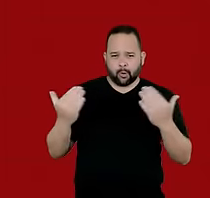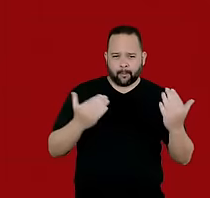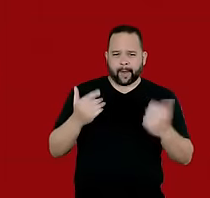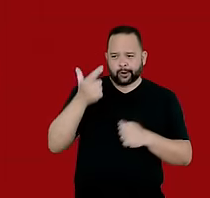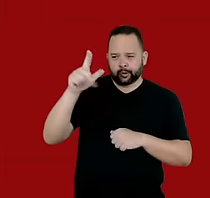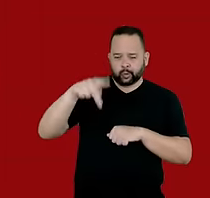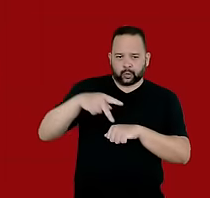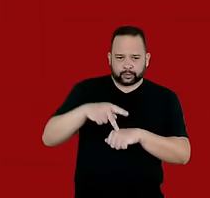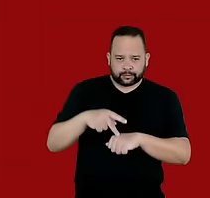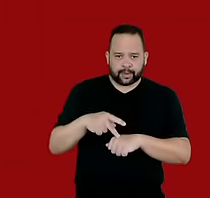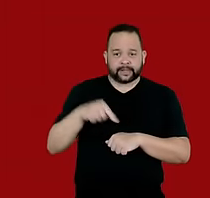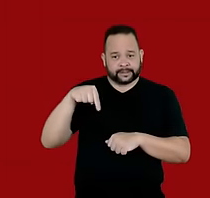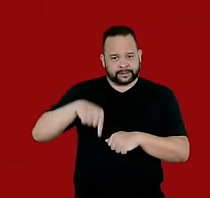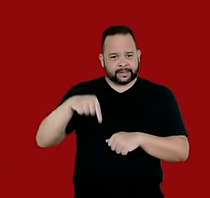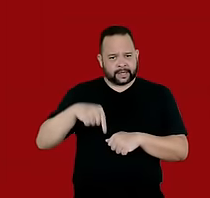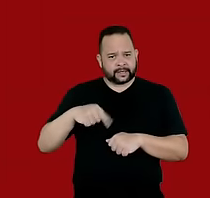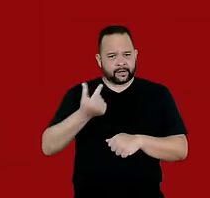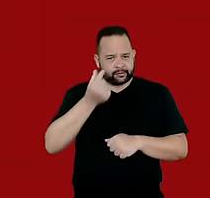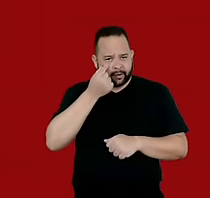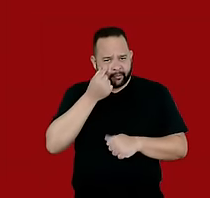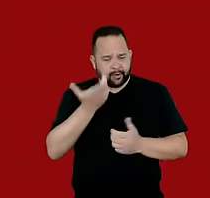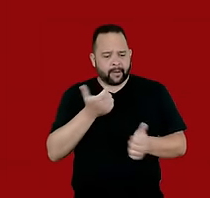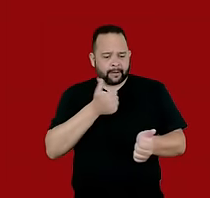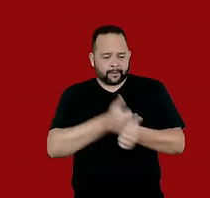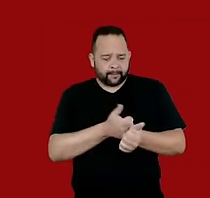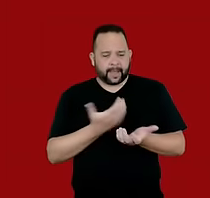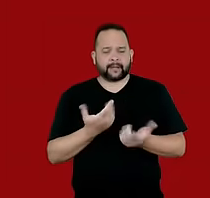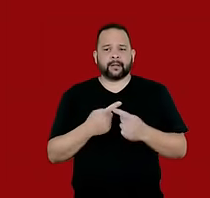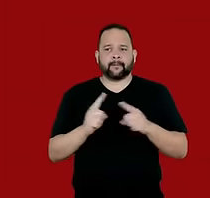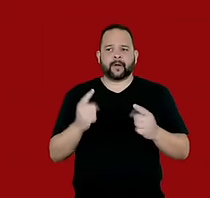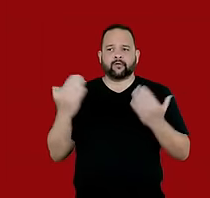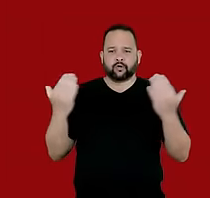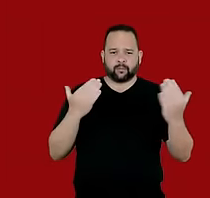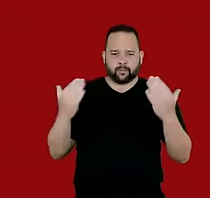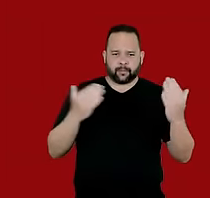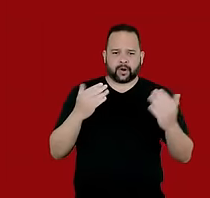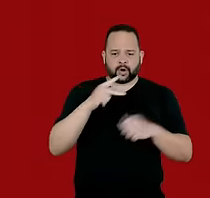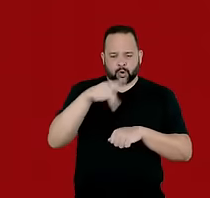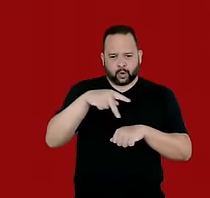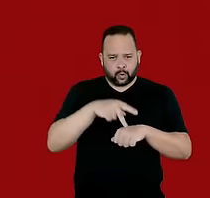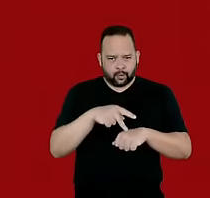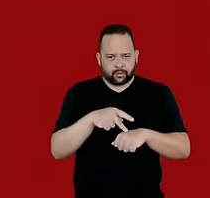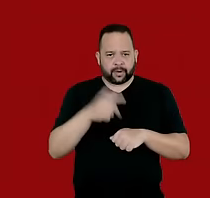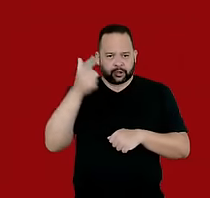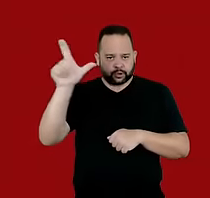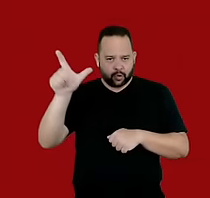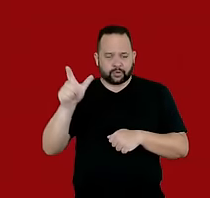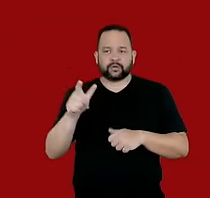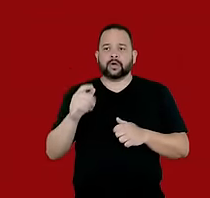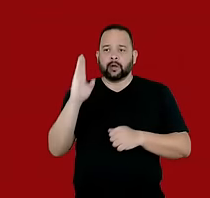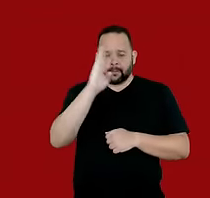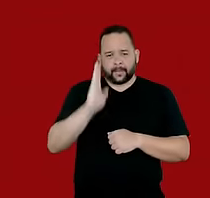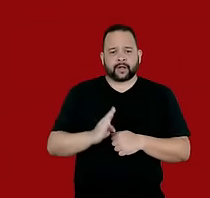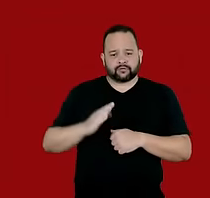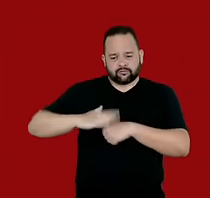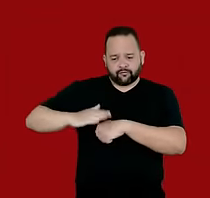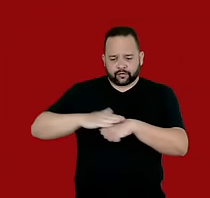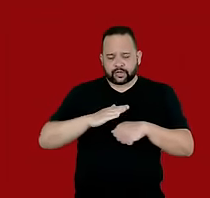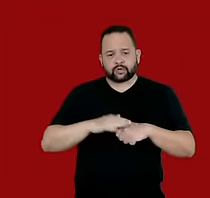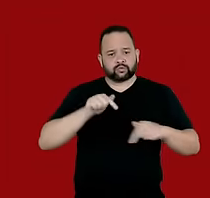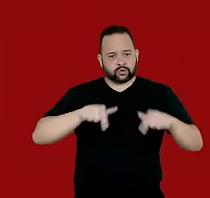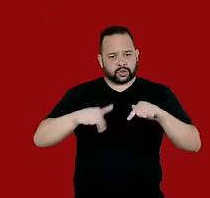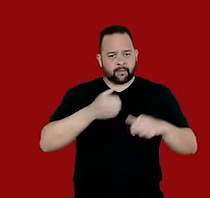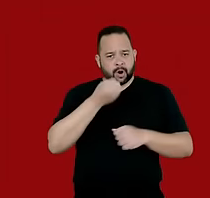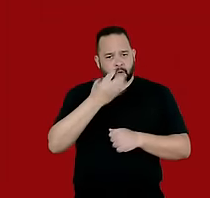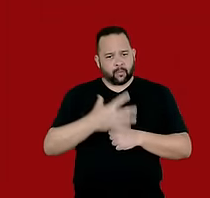localmente a gente tem de ser mais crítico mas quando eu faço uma comparação com os pares o Brasil tem feito um bom trabalho na parte monetária também fez um bom trabalho foi um dos primeiros